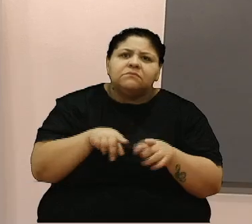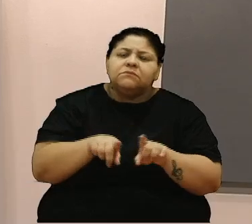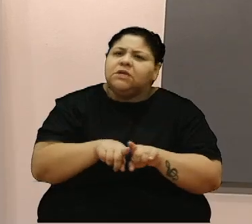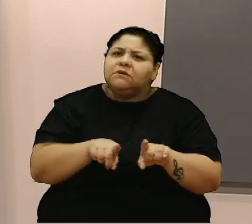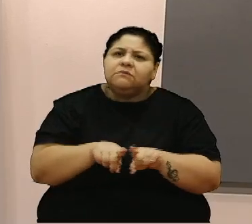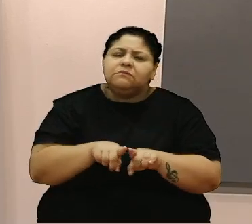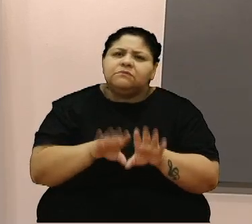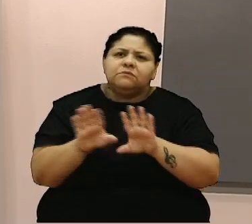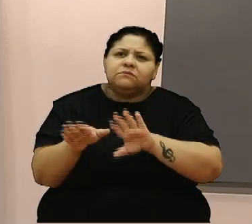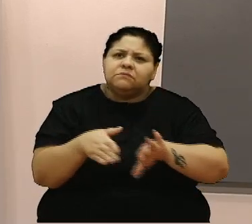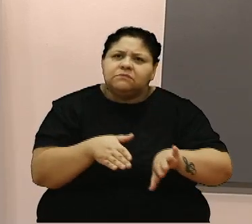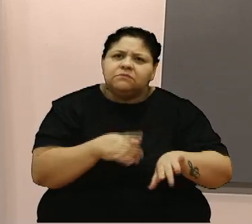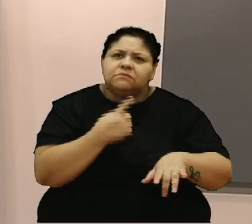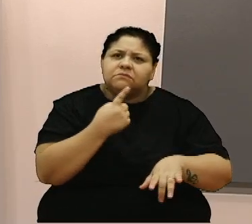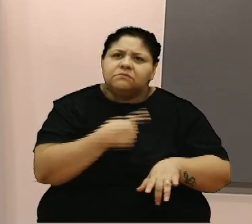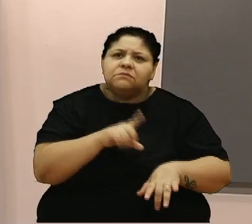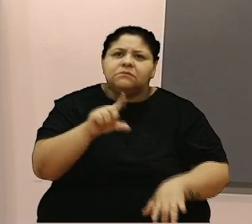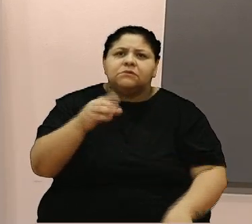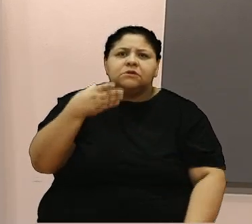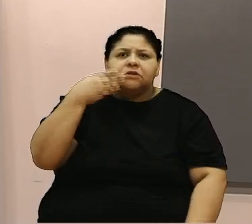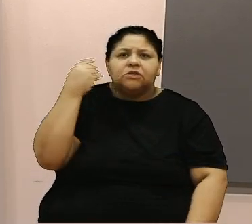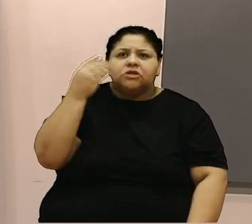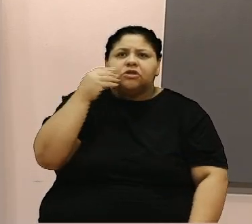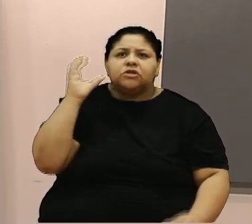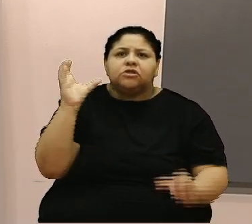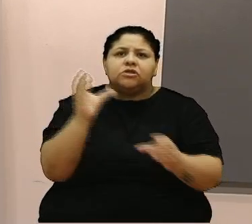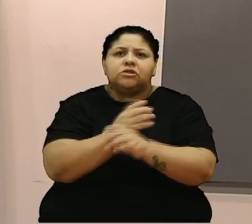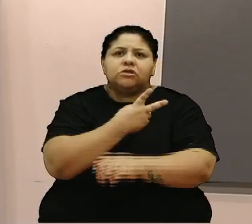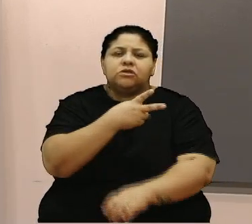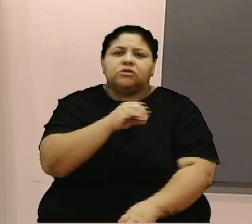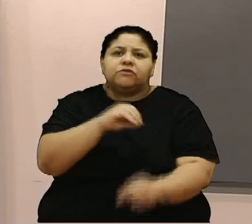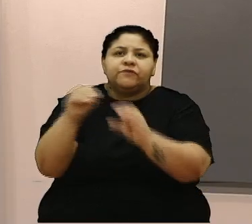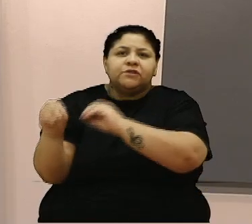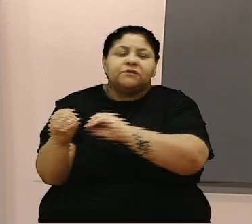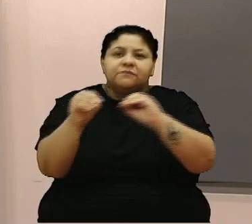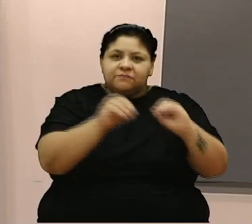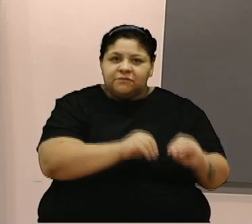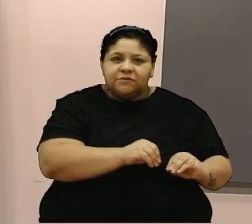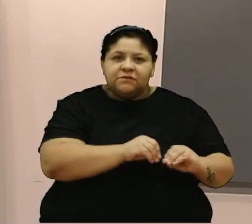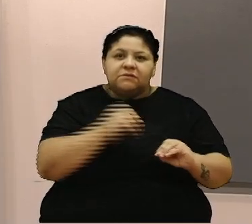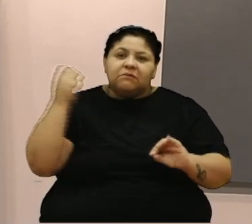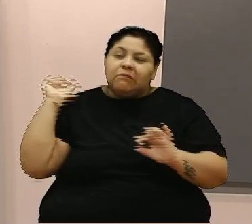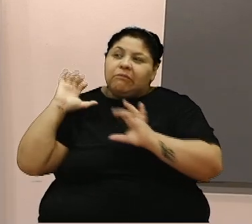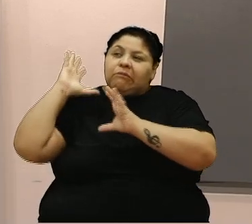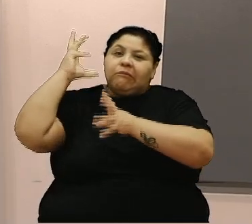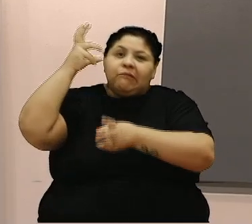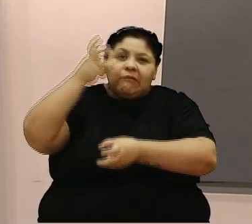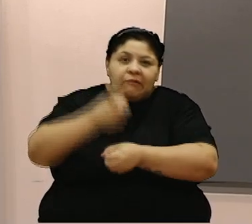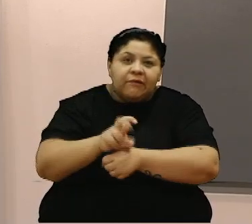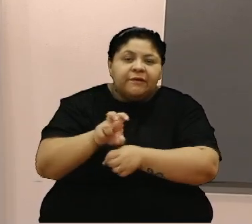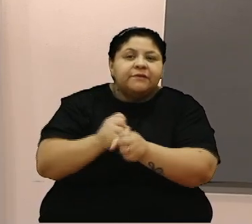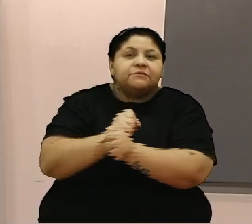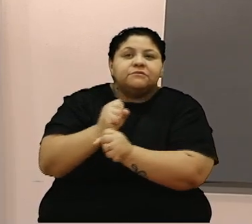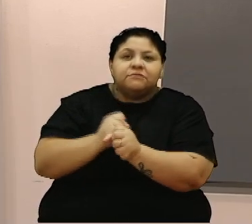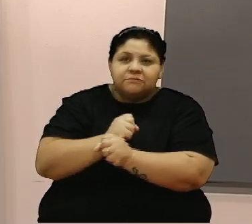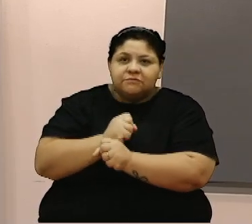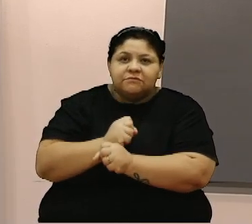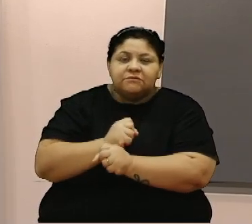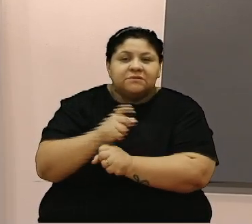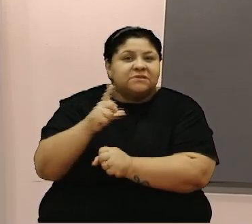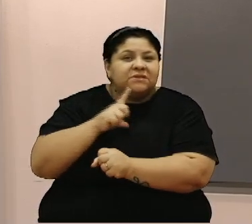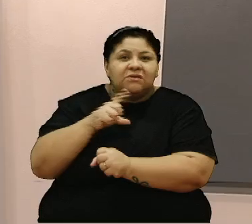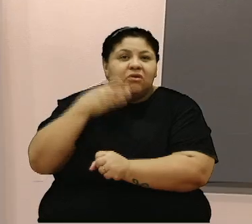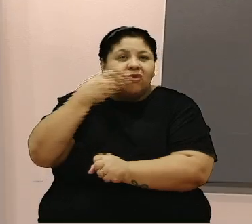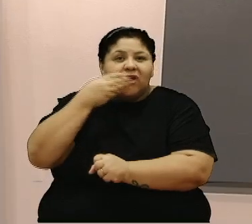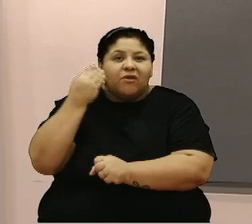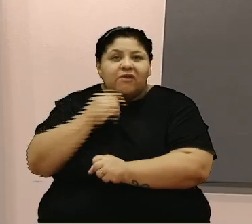o próximo. Então, ali, ó, 10 gatos, no total foram 20 gatos transferidos, e de lá para cá, durante esses 5 anos, não existe gatos